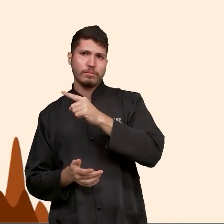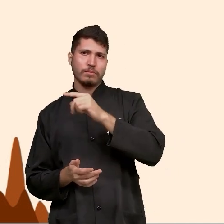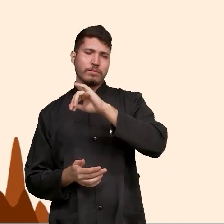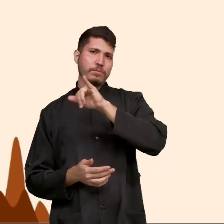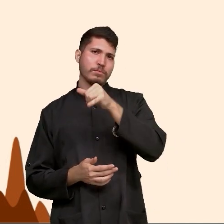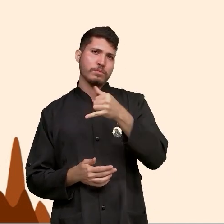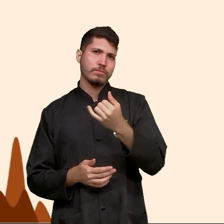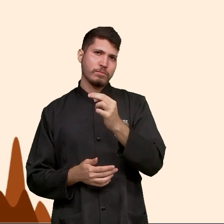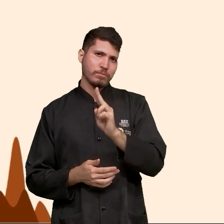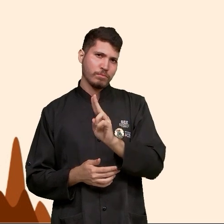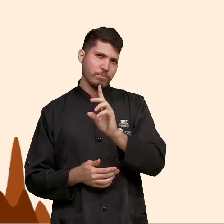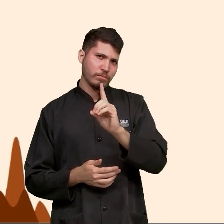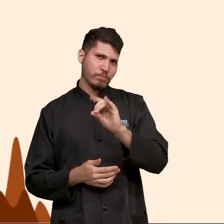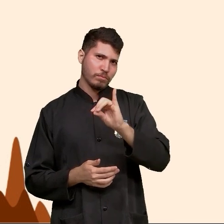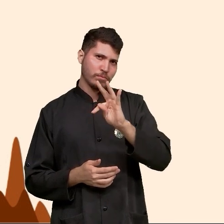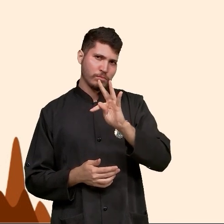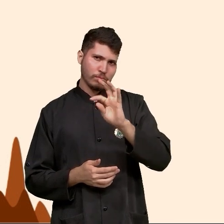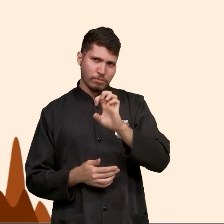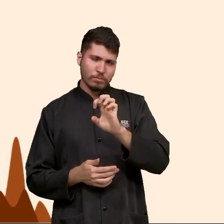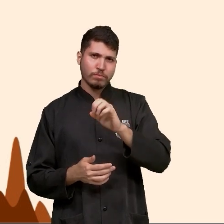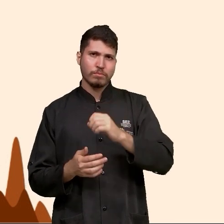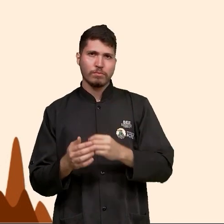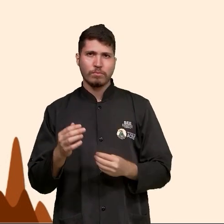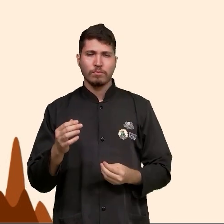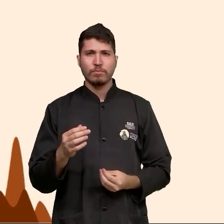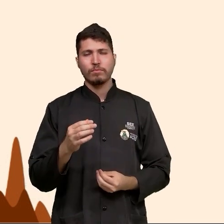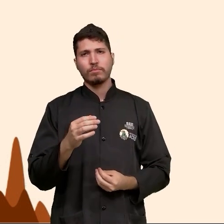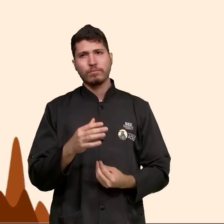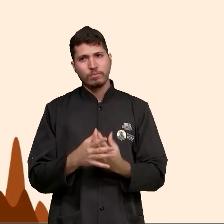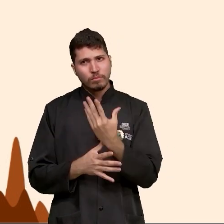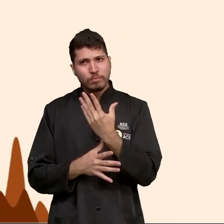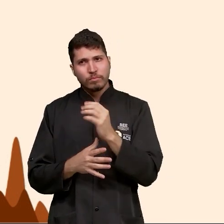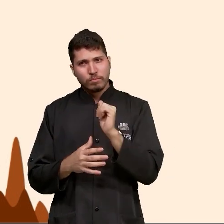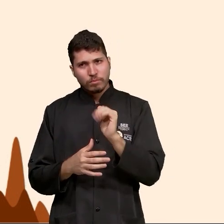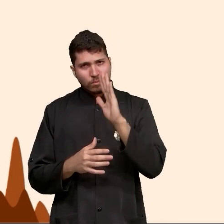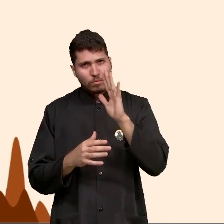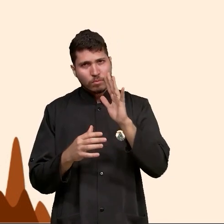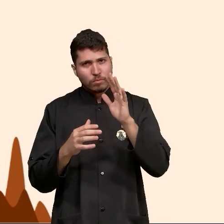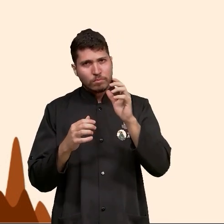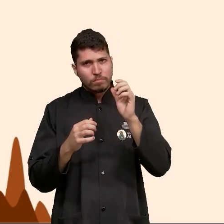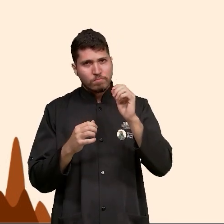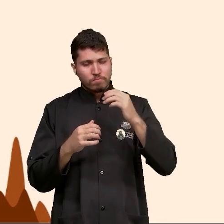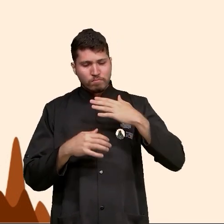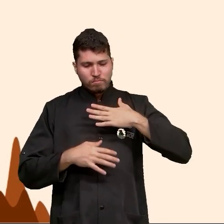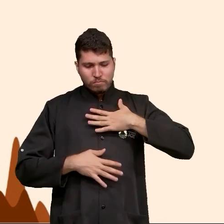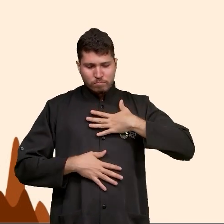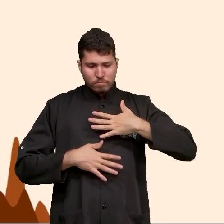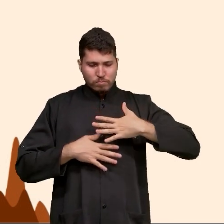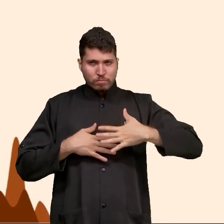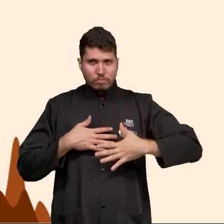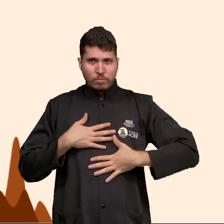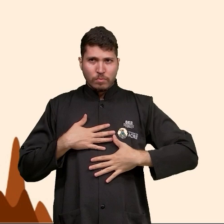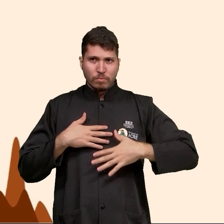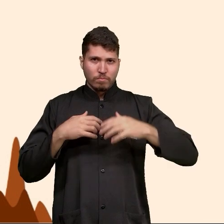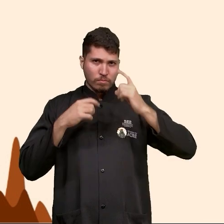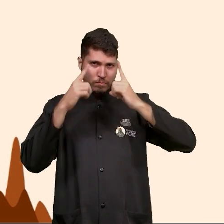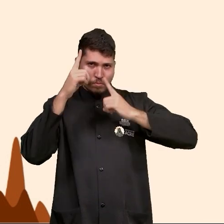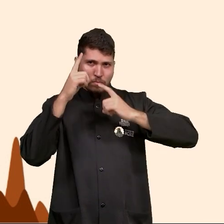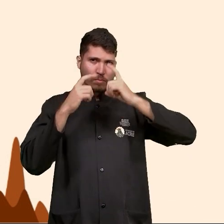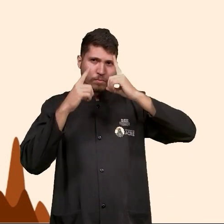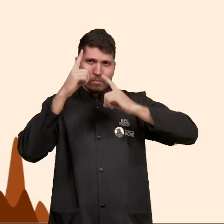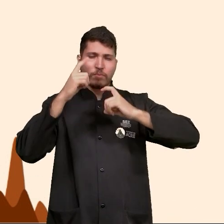que essa obra ela já possui aí mais dramaticidade, mais expressão, a valorização do ser humano.